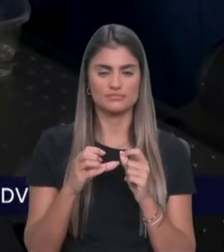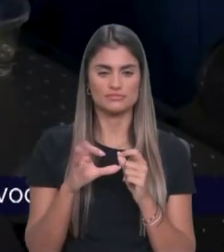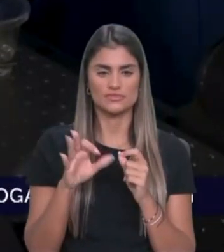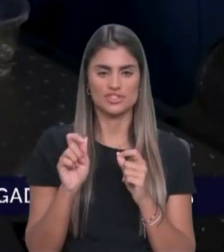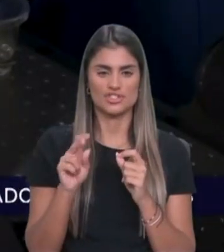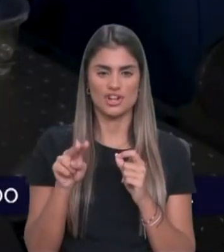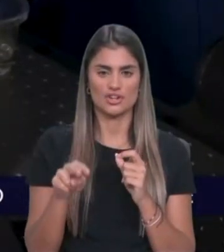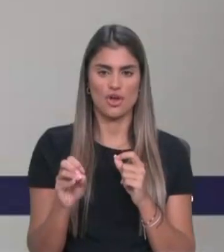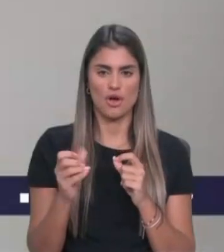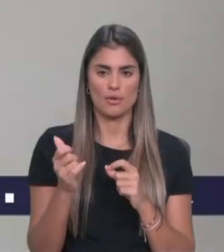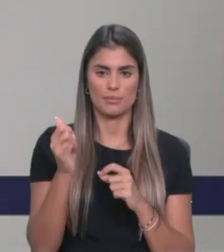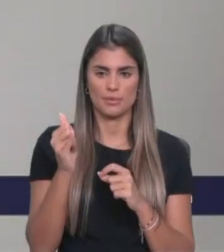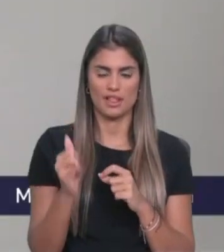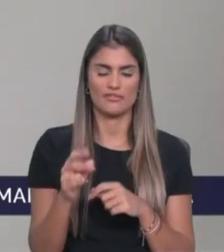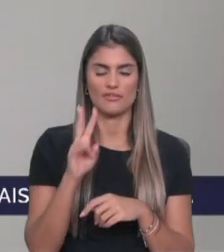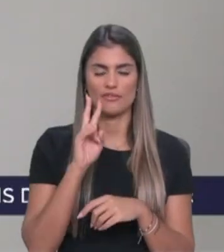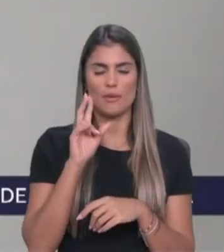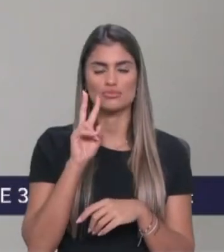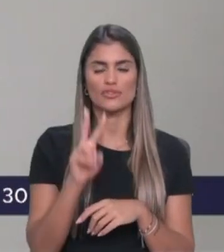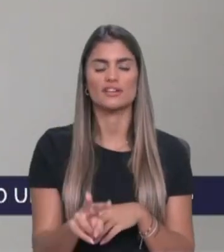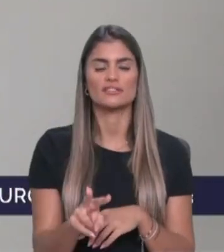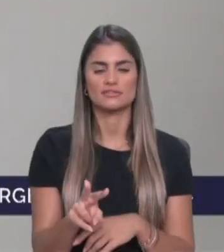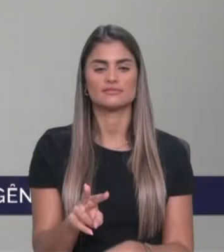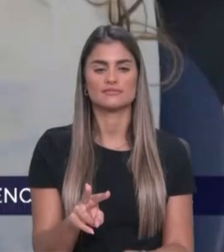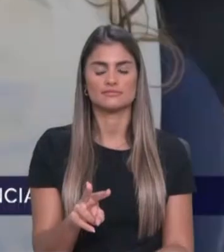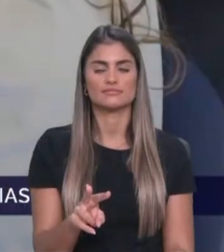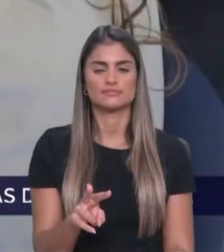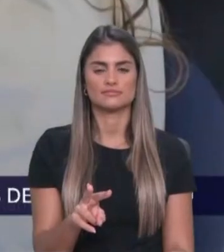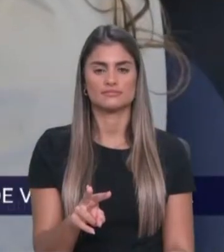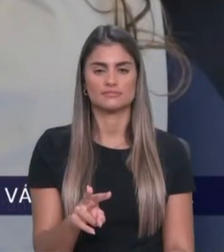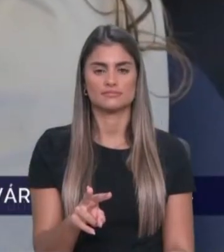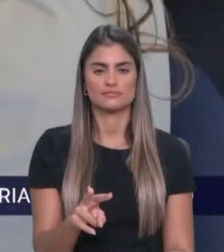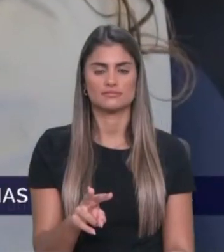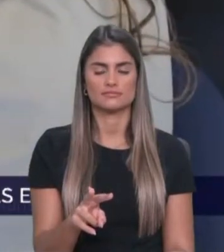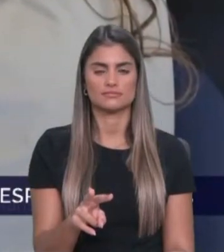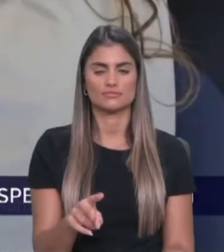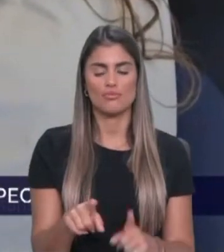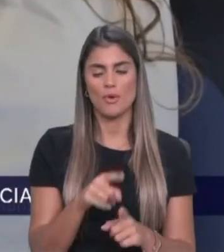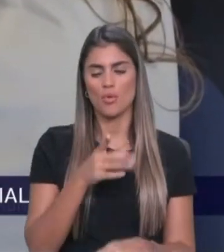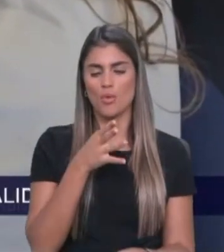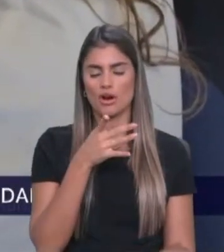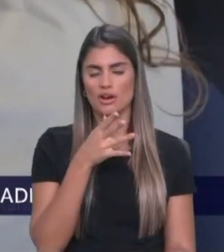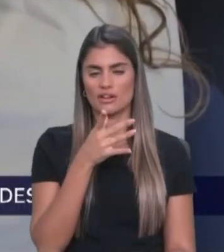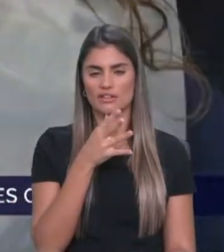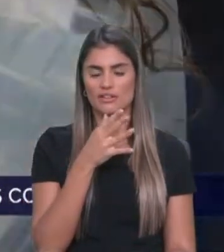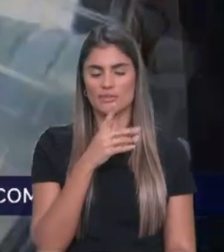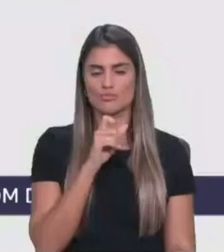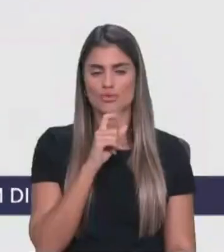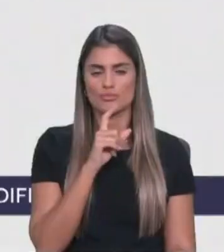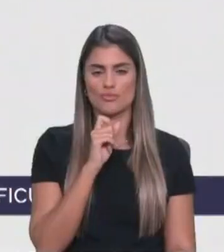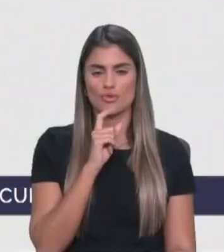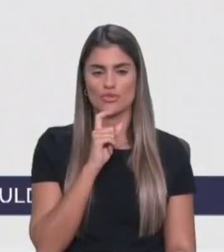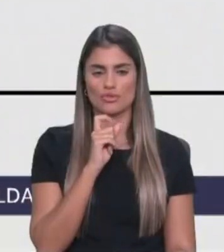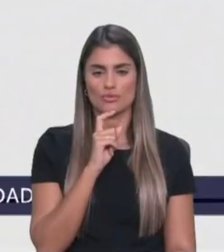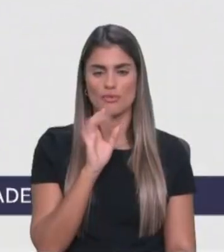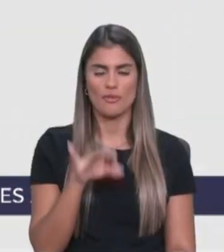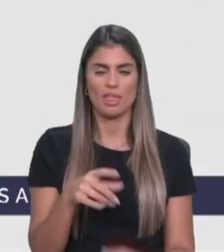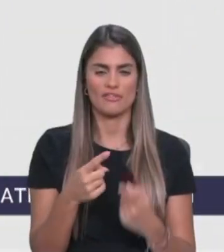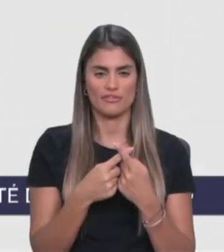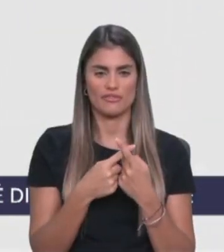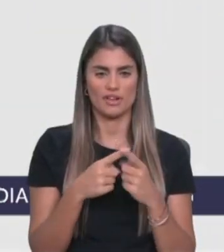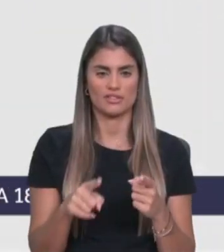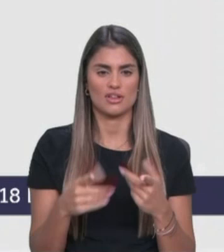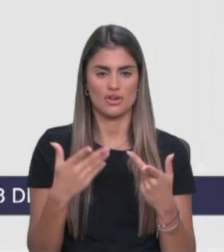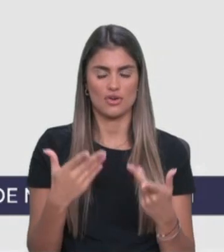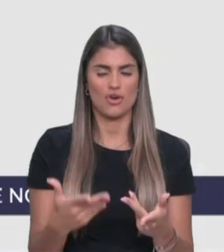também olhamos para a melanina como um autêntico pigmento que pode ter outro tipo de aplicações. E agora o que fez